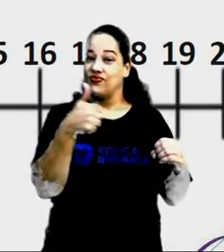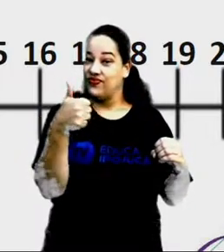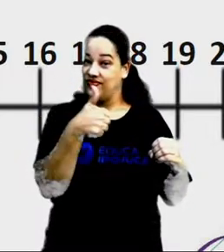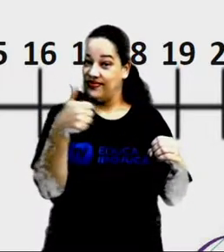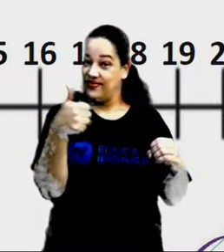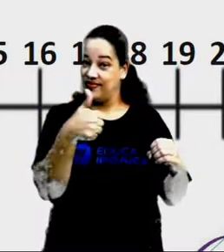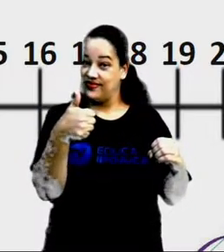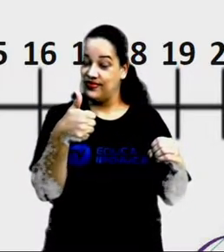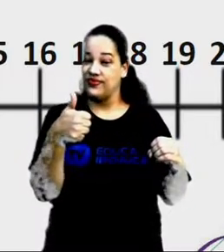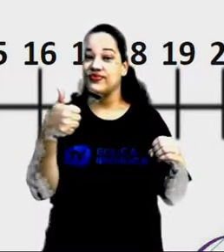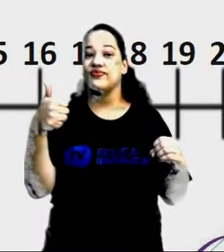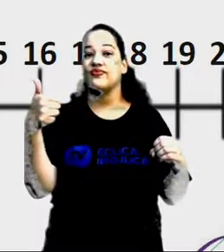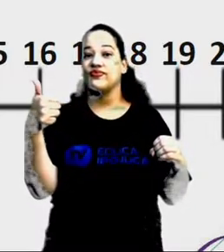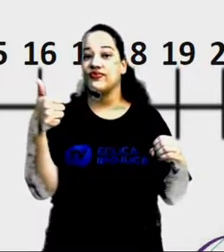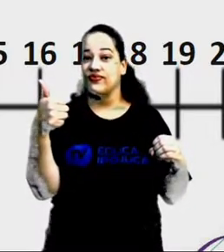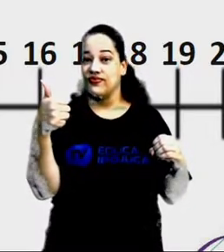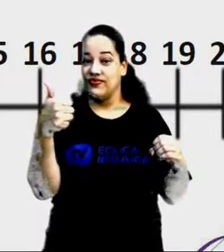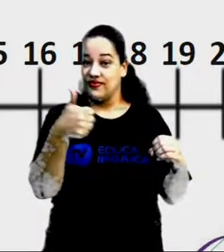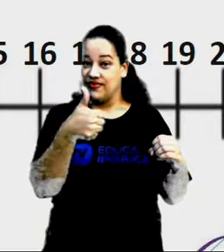11,